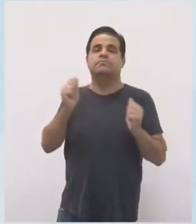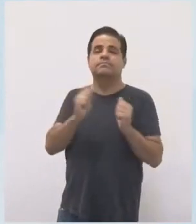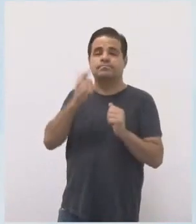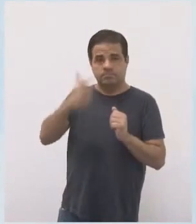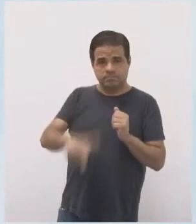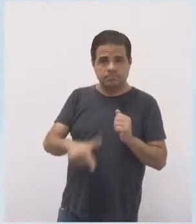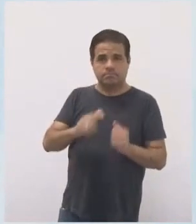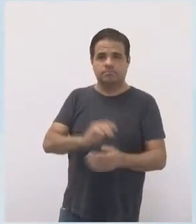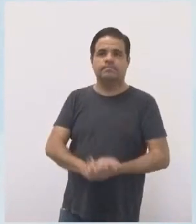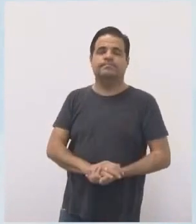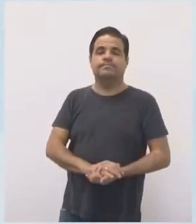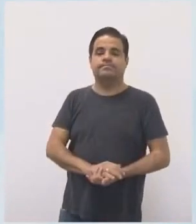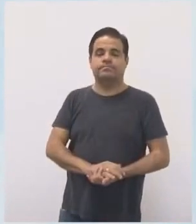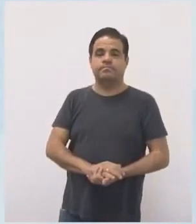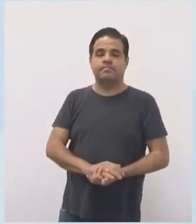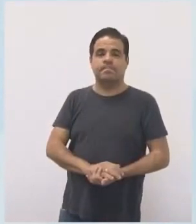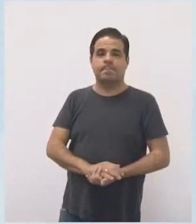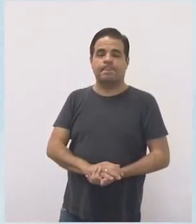gentileza.